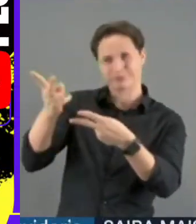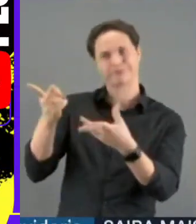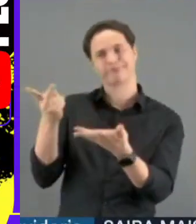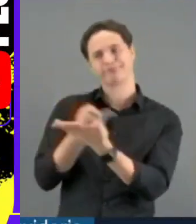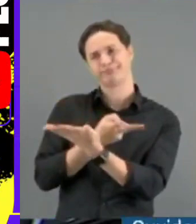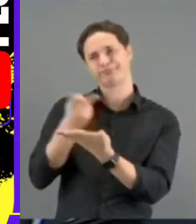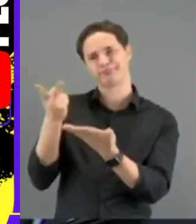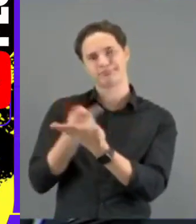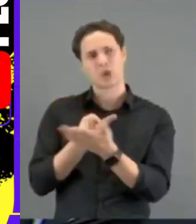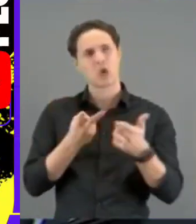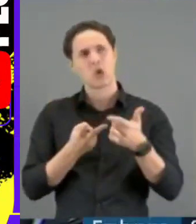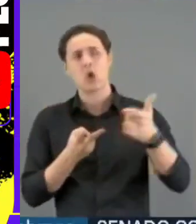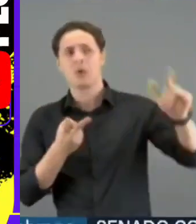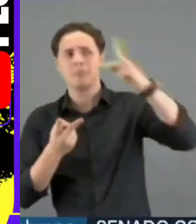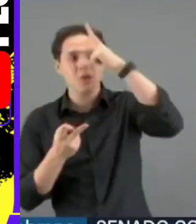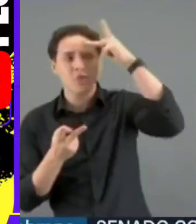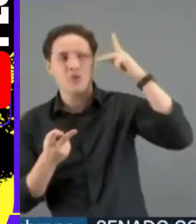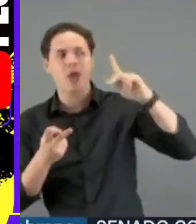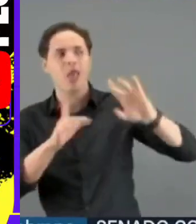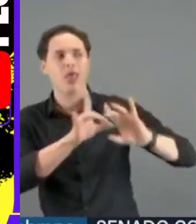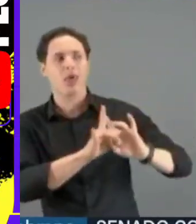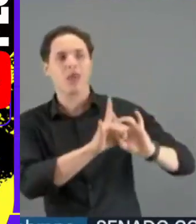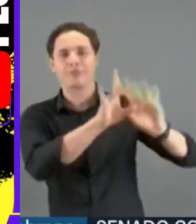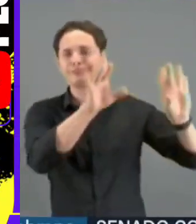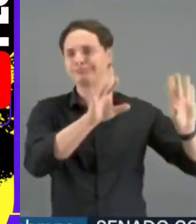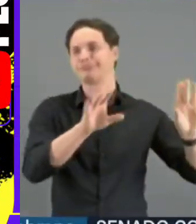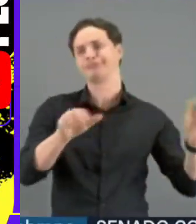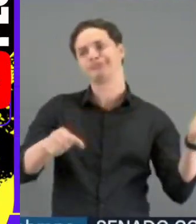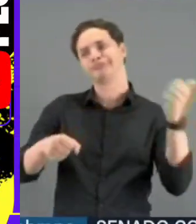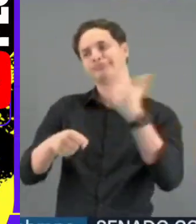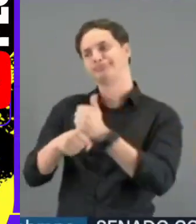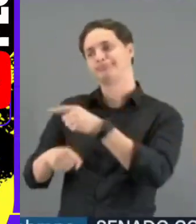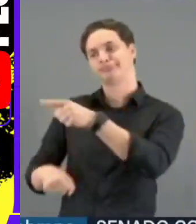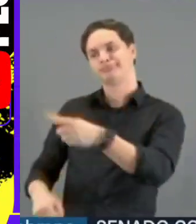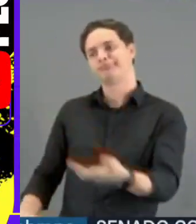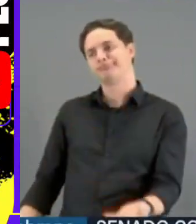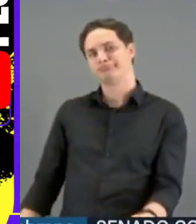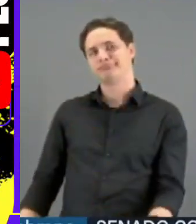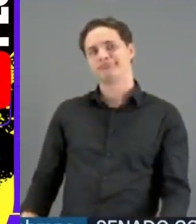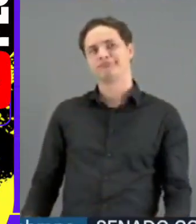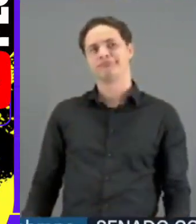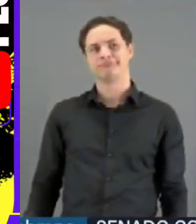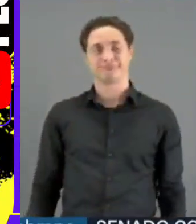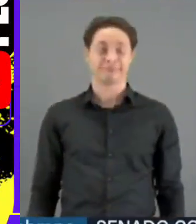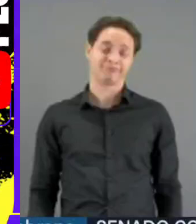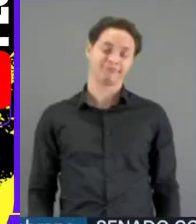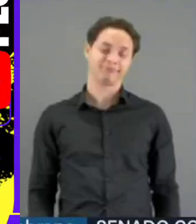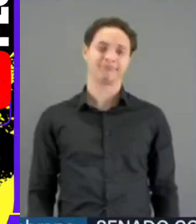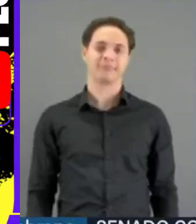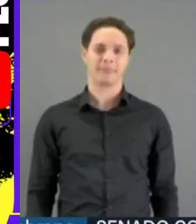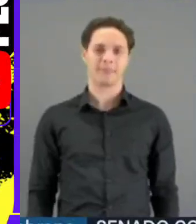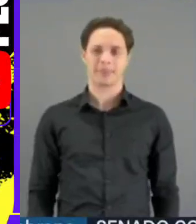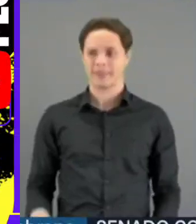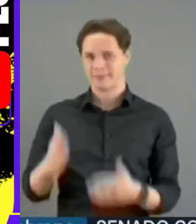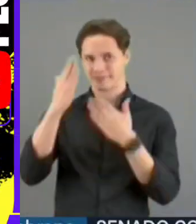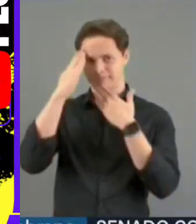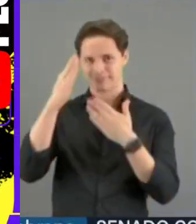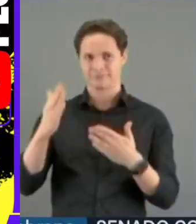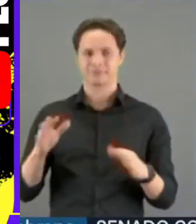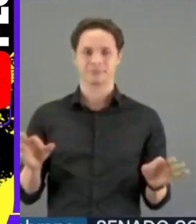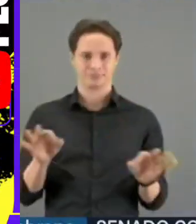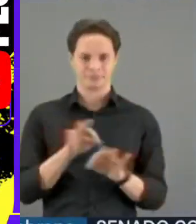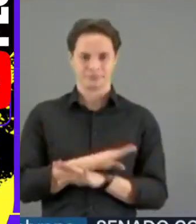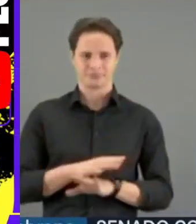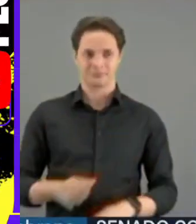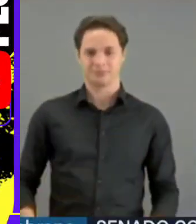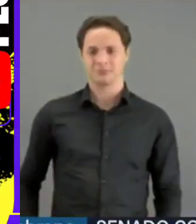enquanto outras autoridades deveriam estar no seu lugar. Ou foram promovidas. Ou foram promovidas. Muito obrigado, presidente. Muito obrigado, coronel.